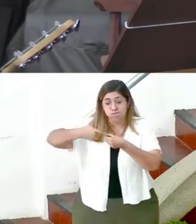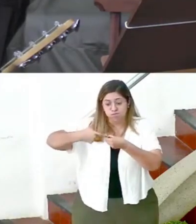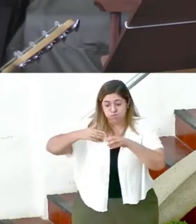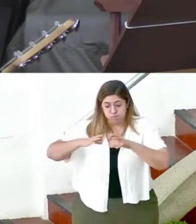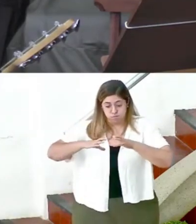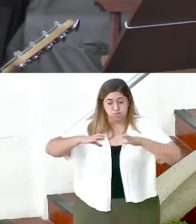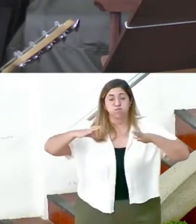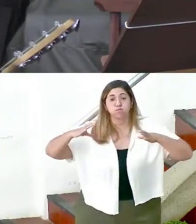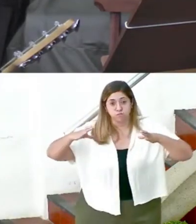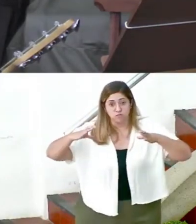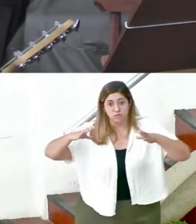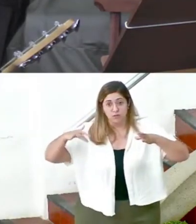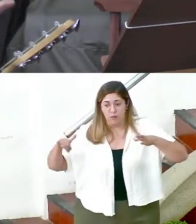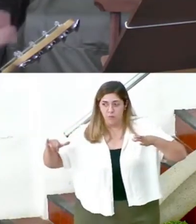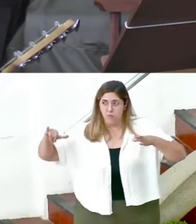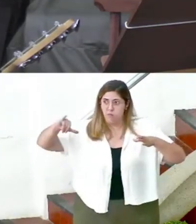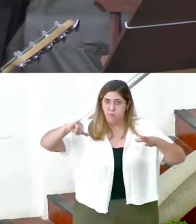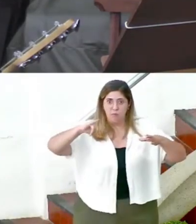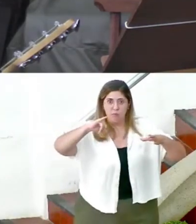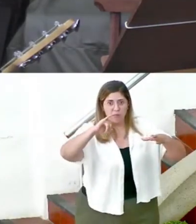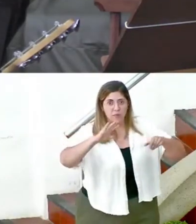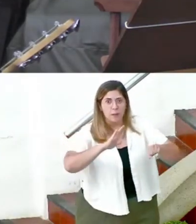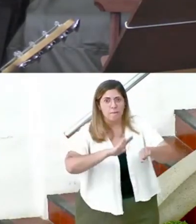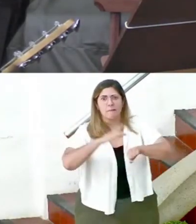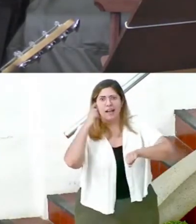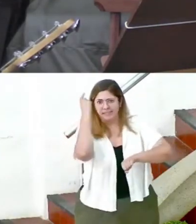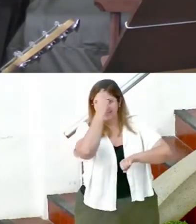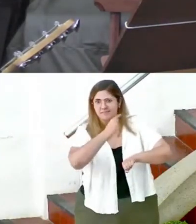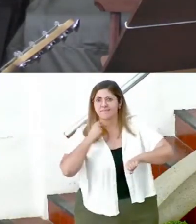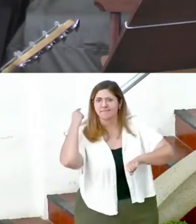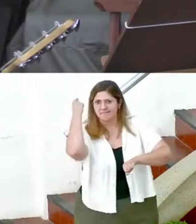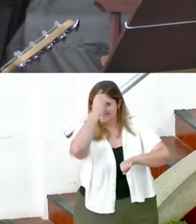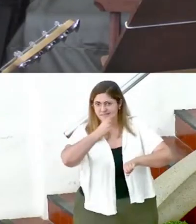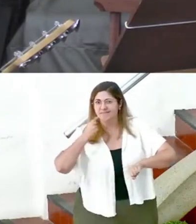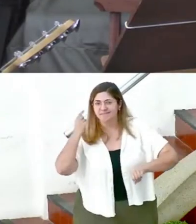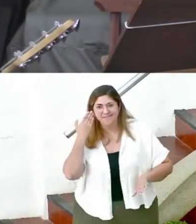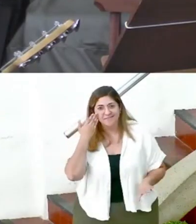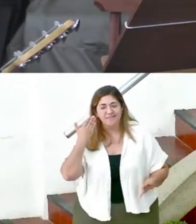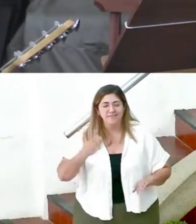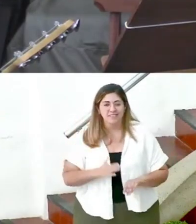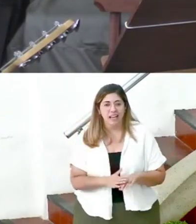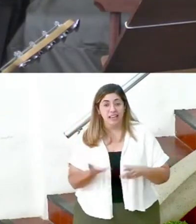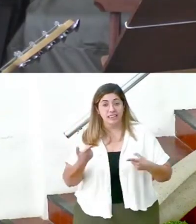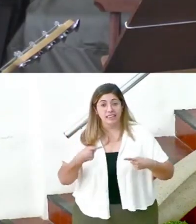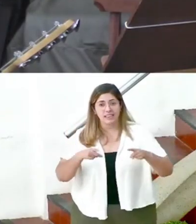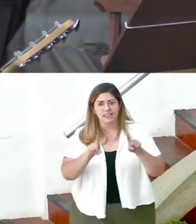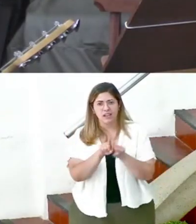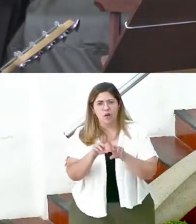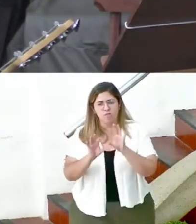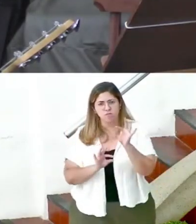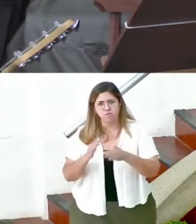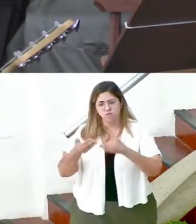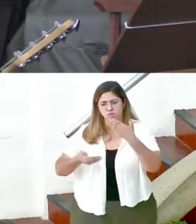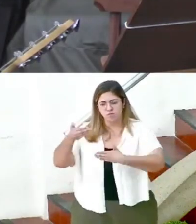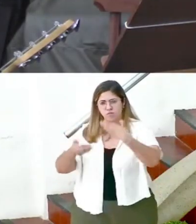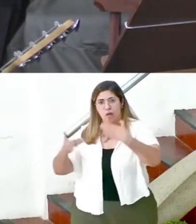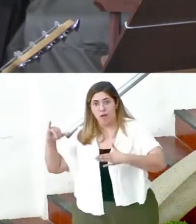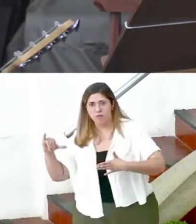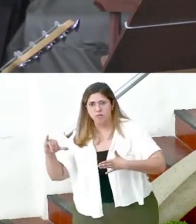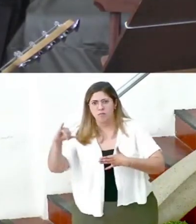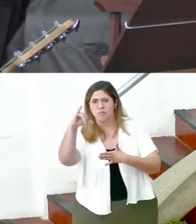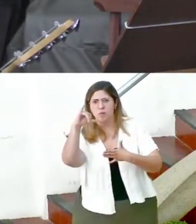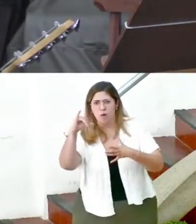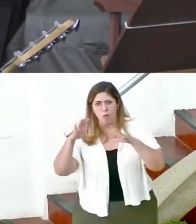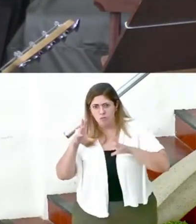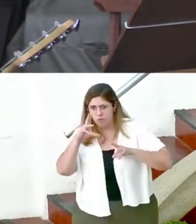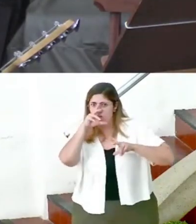de combustíveis fossem para as asas dos aviões. E então, ao construírem essas máquinas de guerra mesmo, eles construíram